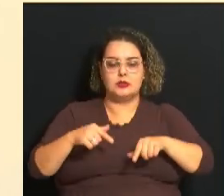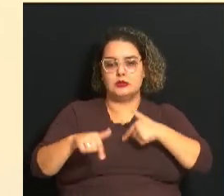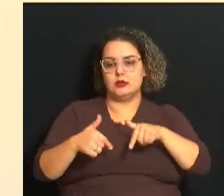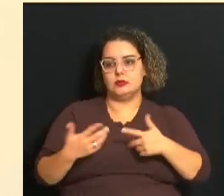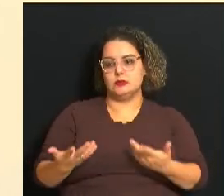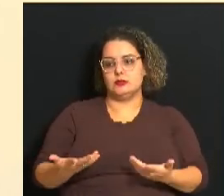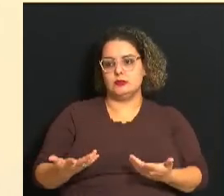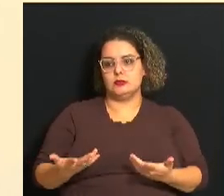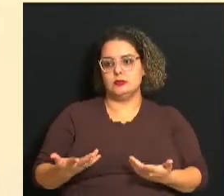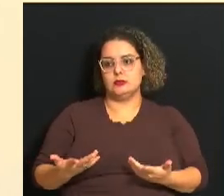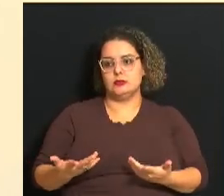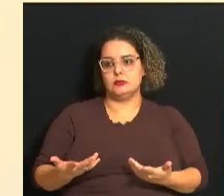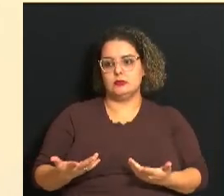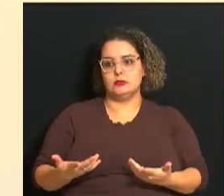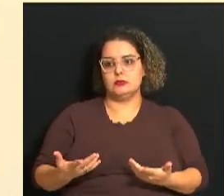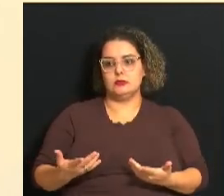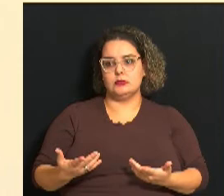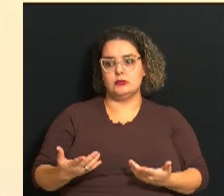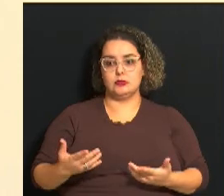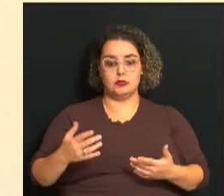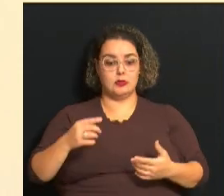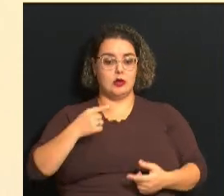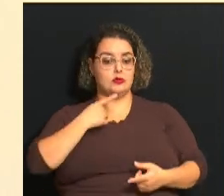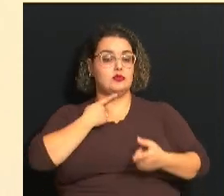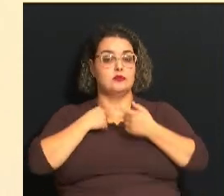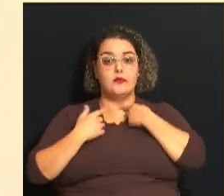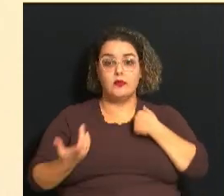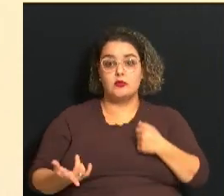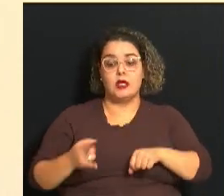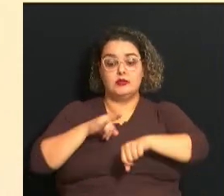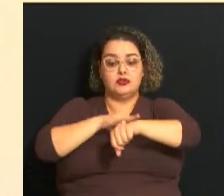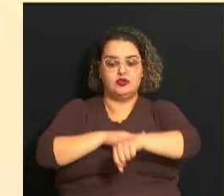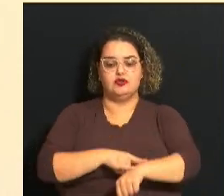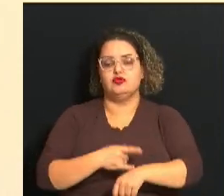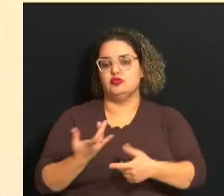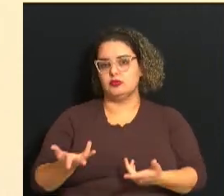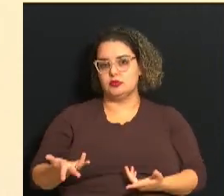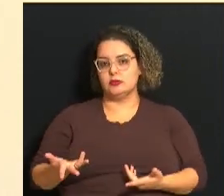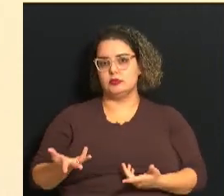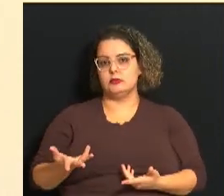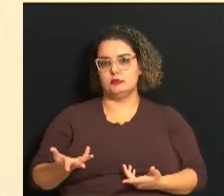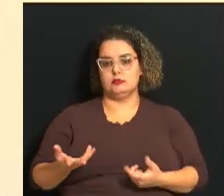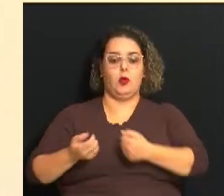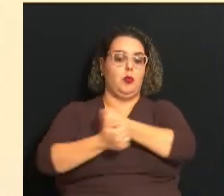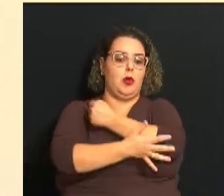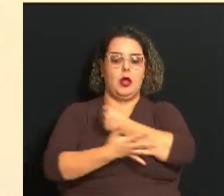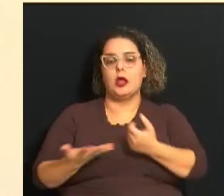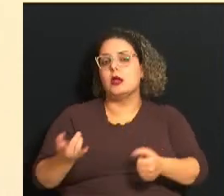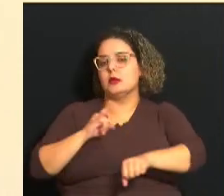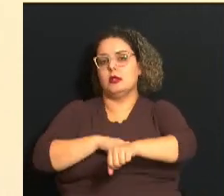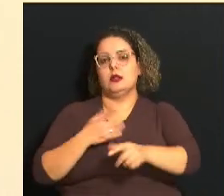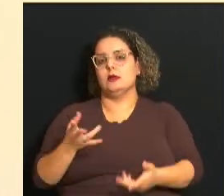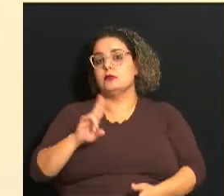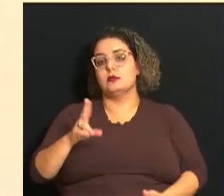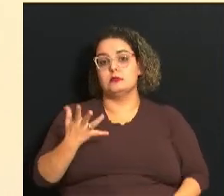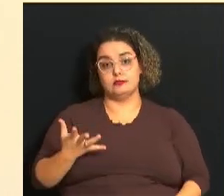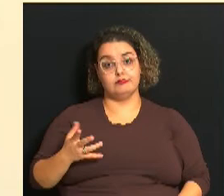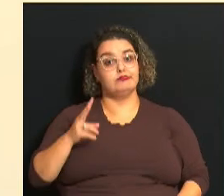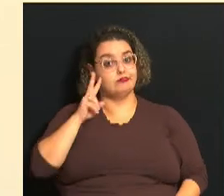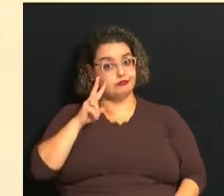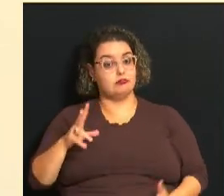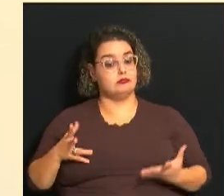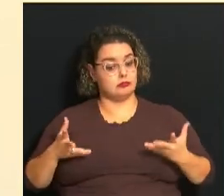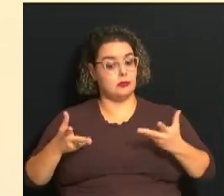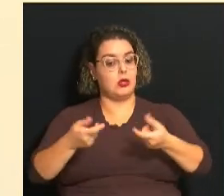que não consideram suas necessidades fisiológicas então a prática se adiante abusiva Então olha para você ver como ela é coletiva